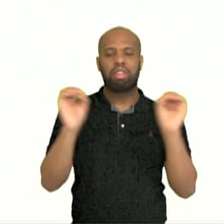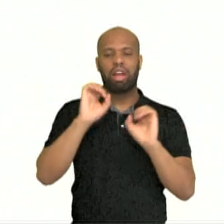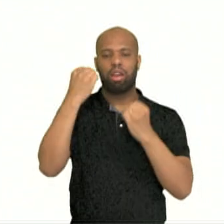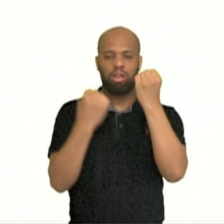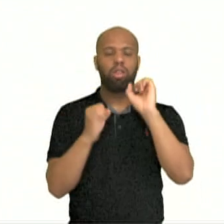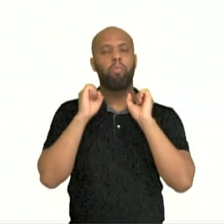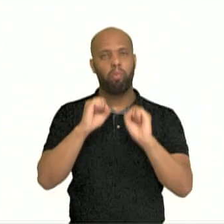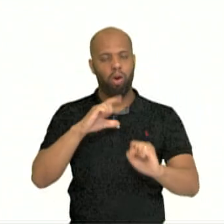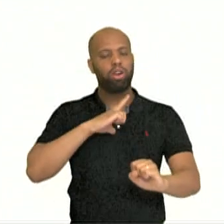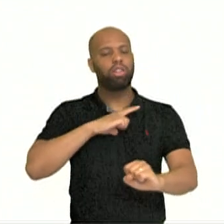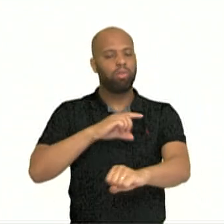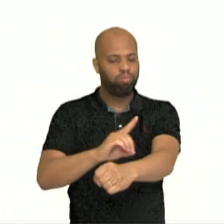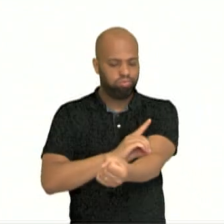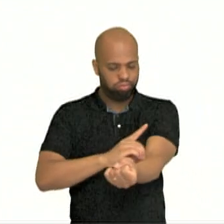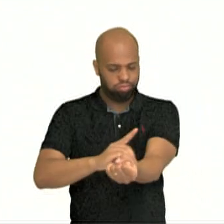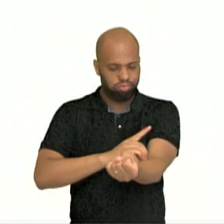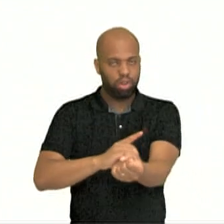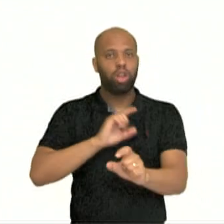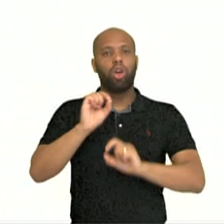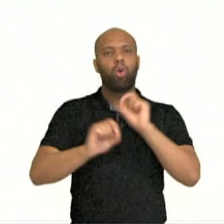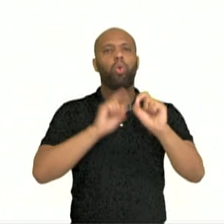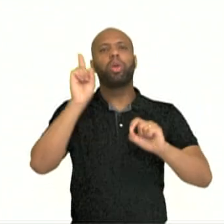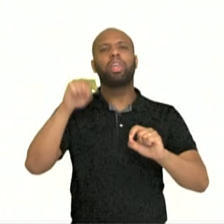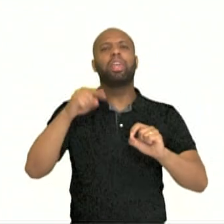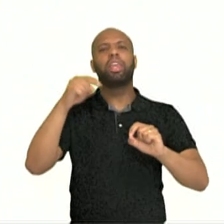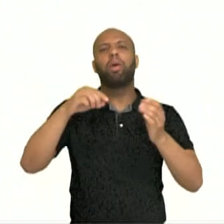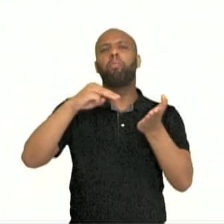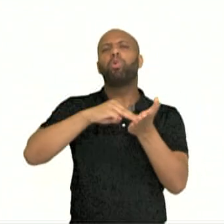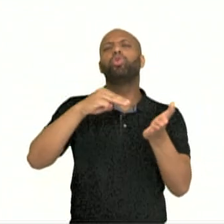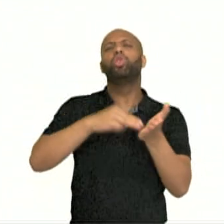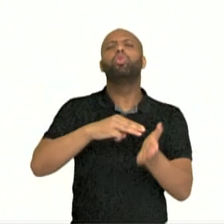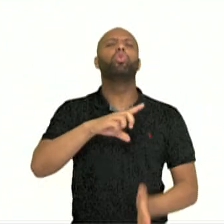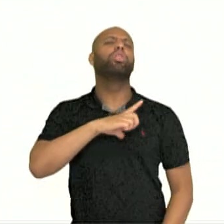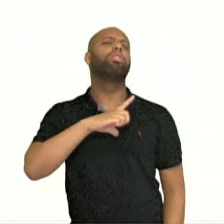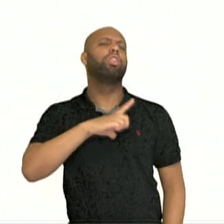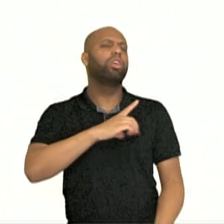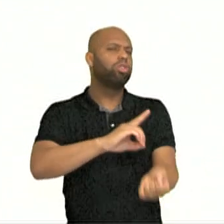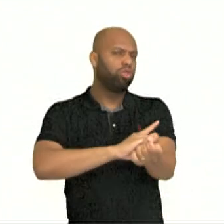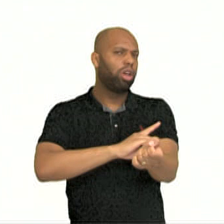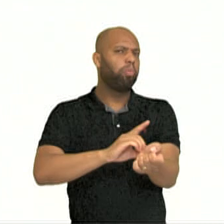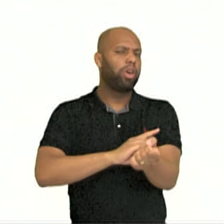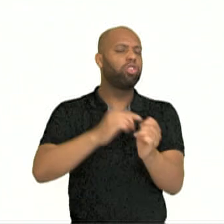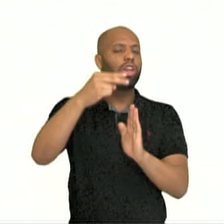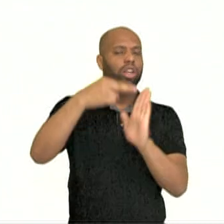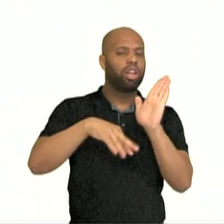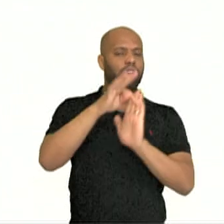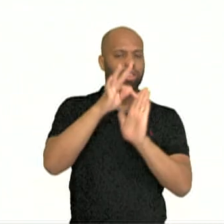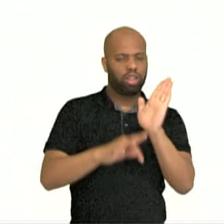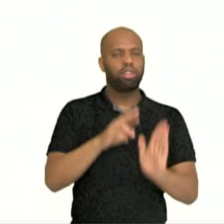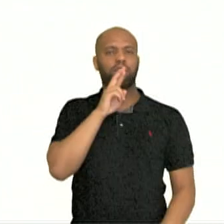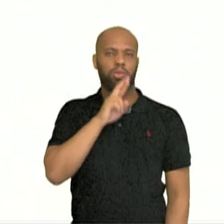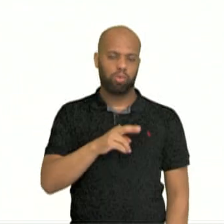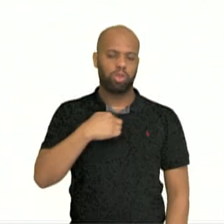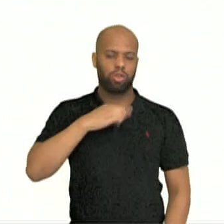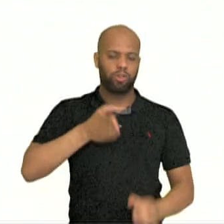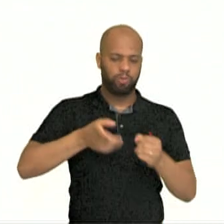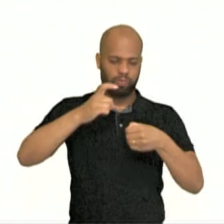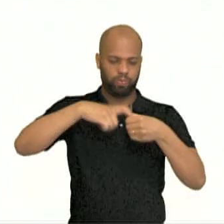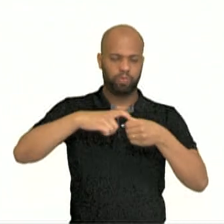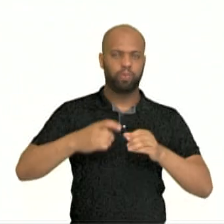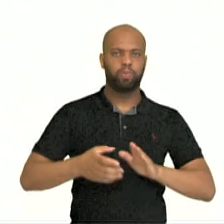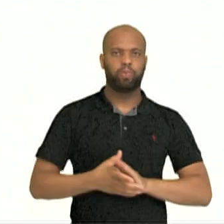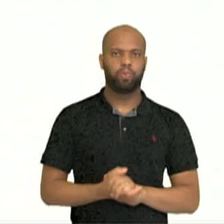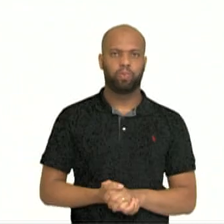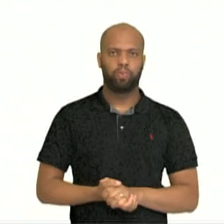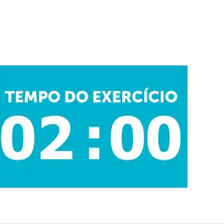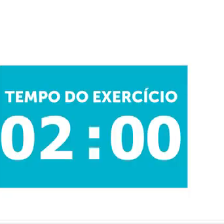A pergunta, quais as causas da diabetes? Leia o texto, responda e eu já volto.